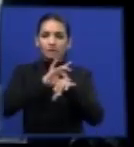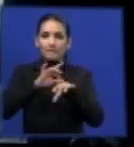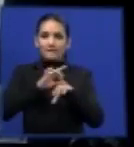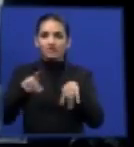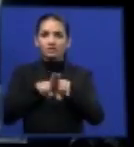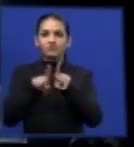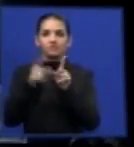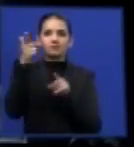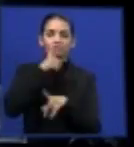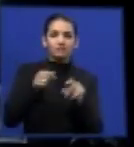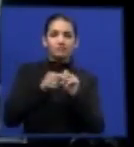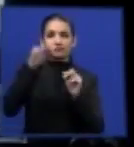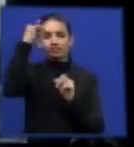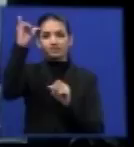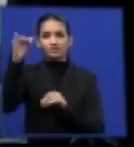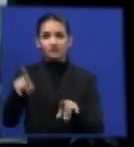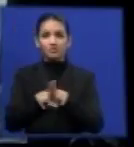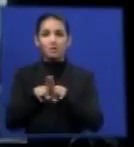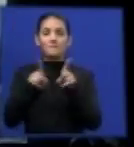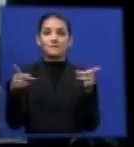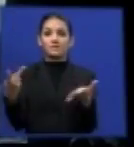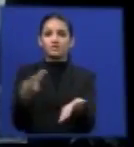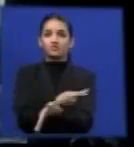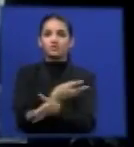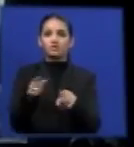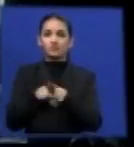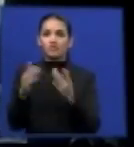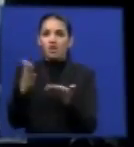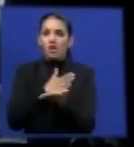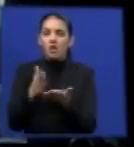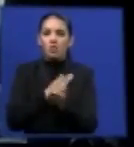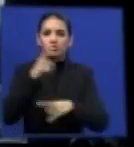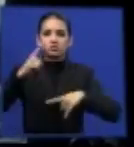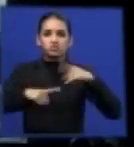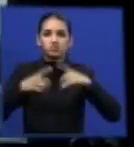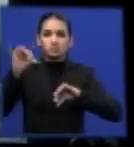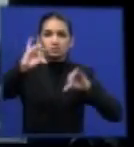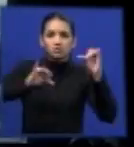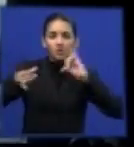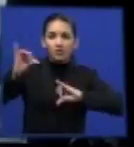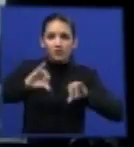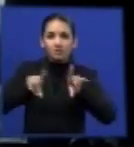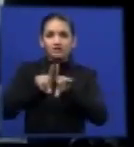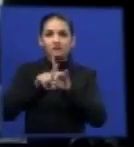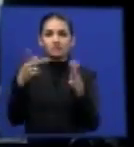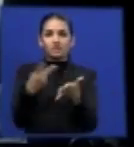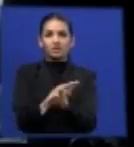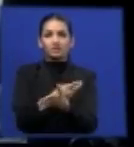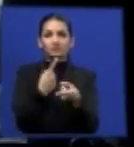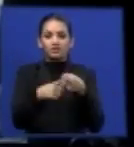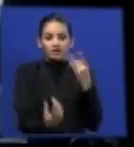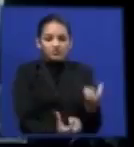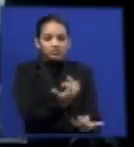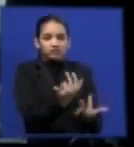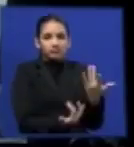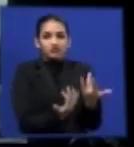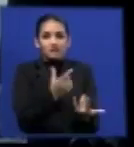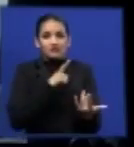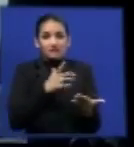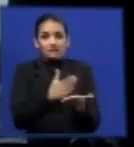e o que acontece que algumas das substâncias eh que são produto dessa queima né